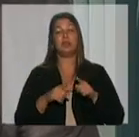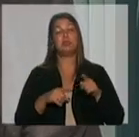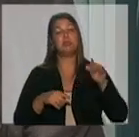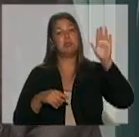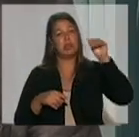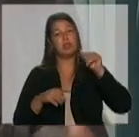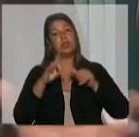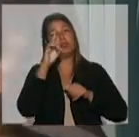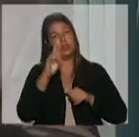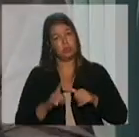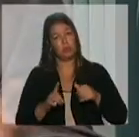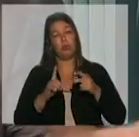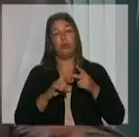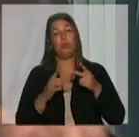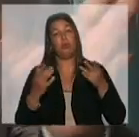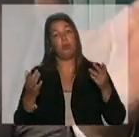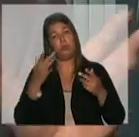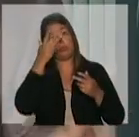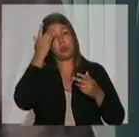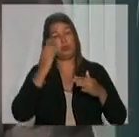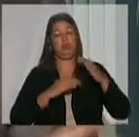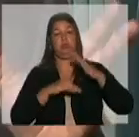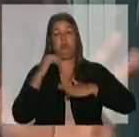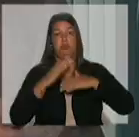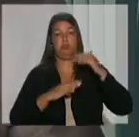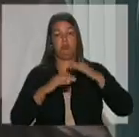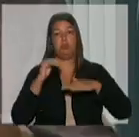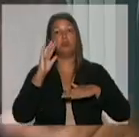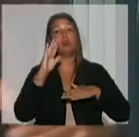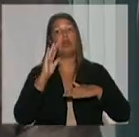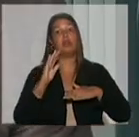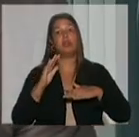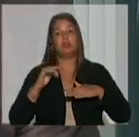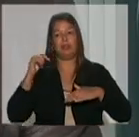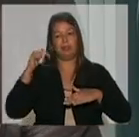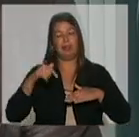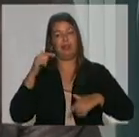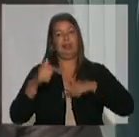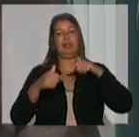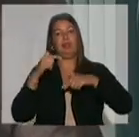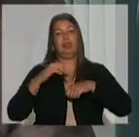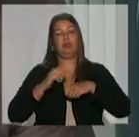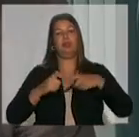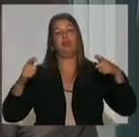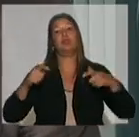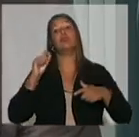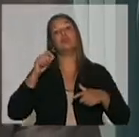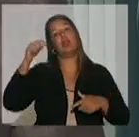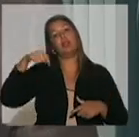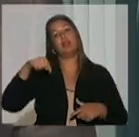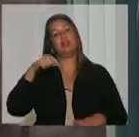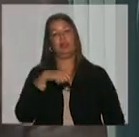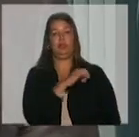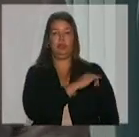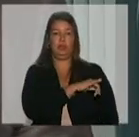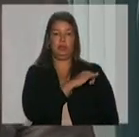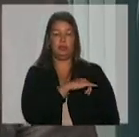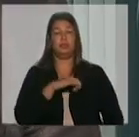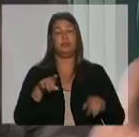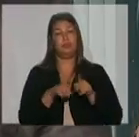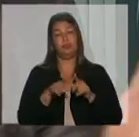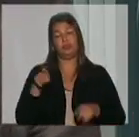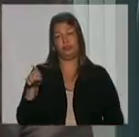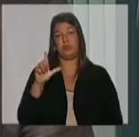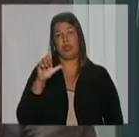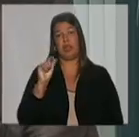fora. Traz um diretor, traz um técnico especializado, mas a massa de mão de obra vai ser contratada aqui. E essa questão da Lava